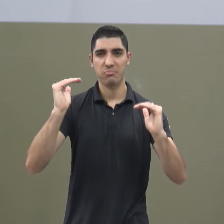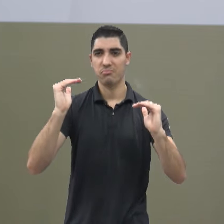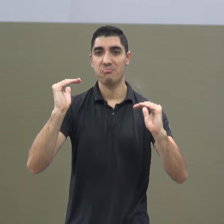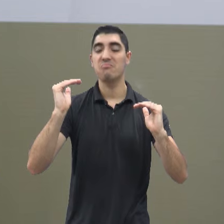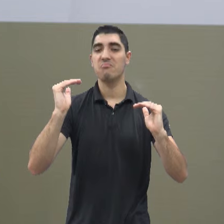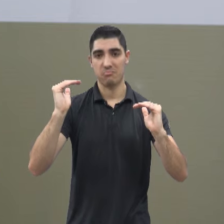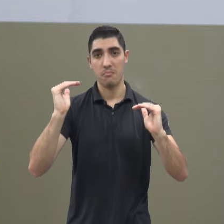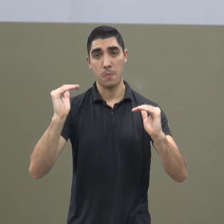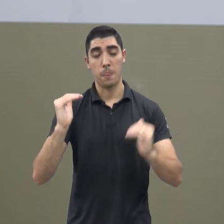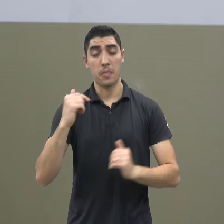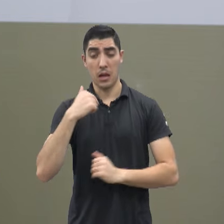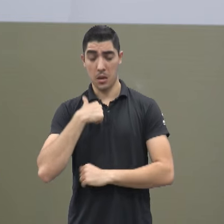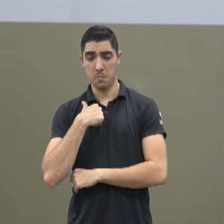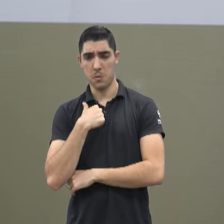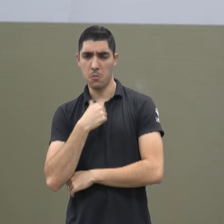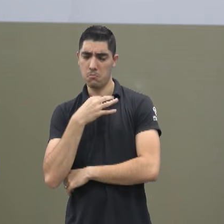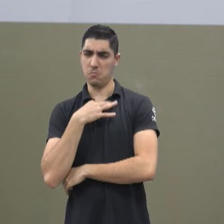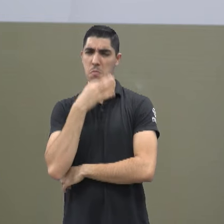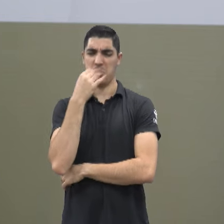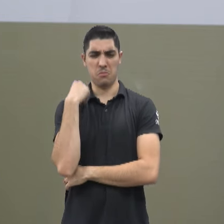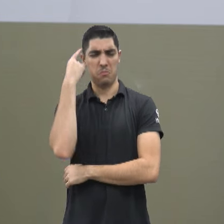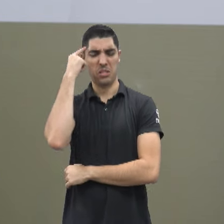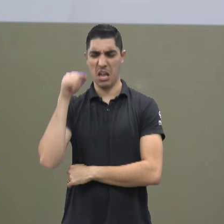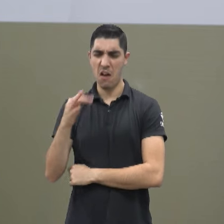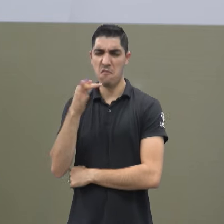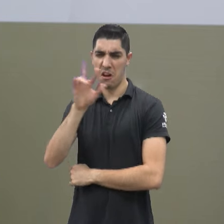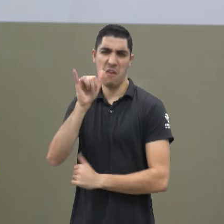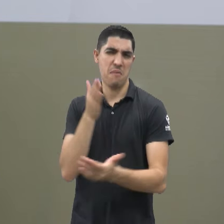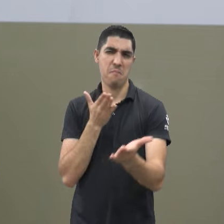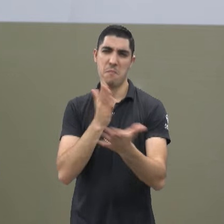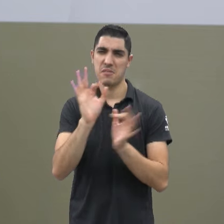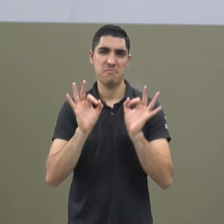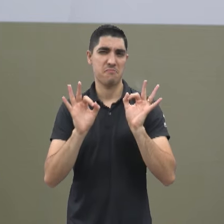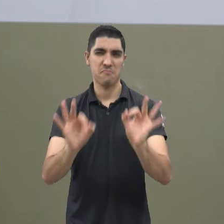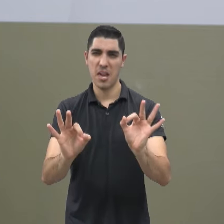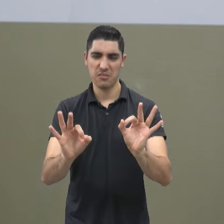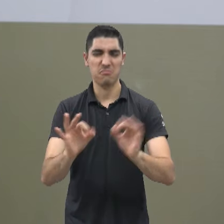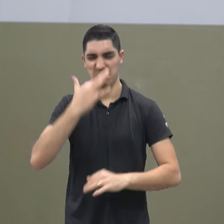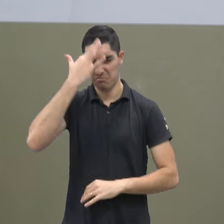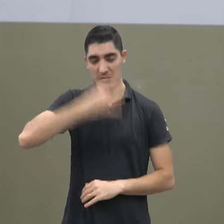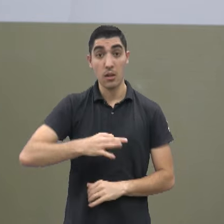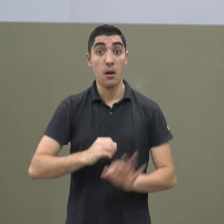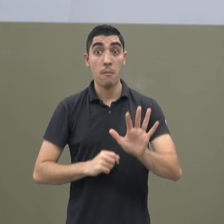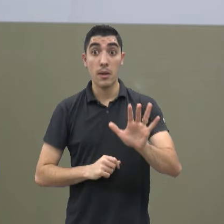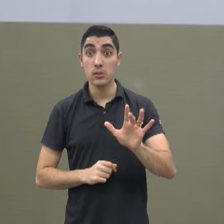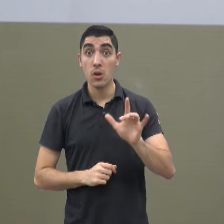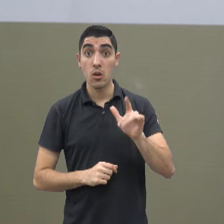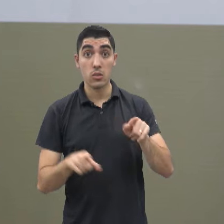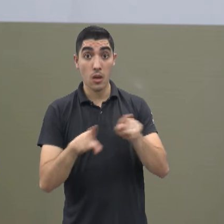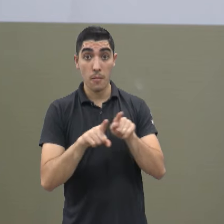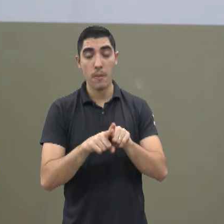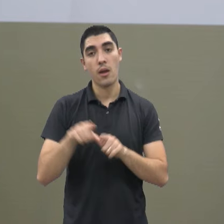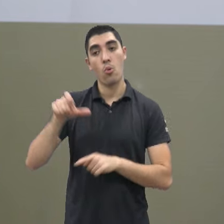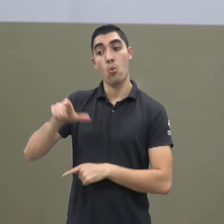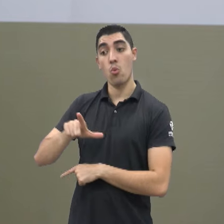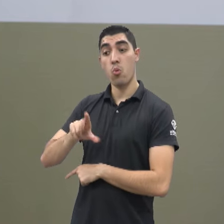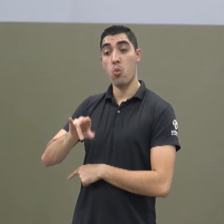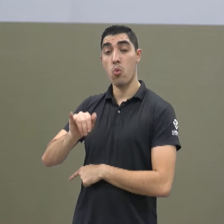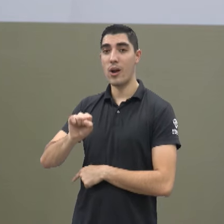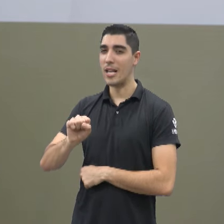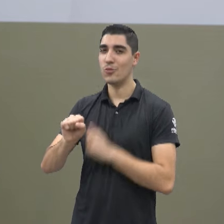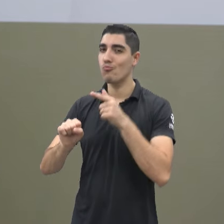E eu achei que realmente o Franca ia passar, mas aí eu soube que inclusive que o Lucas Dias também não jogou, isso tem um peso grande ontem, né? E